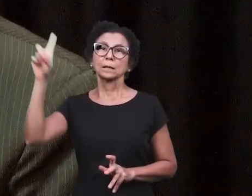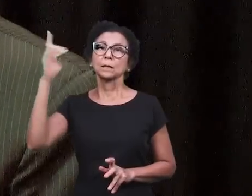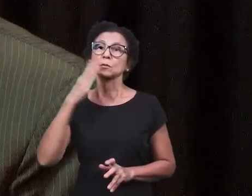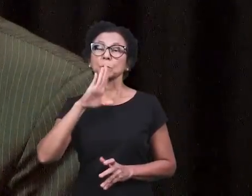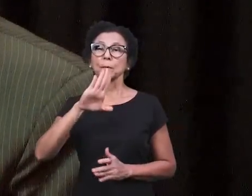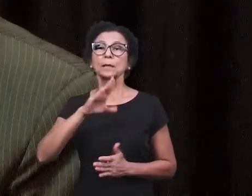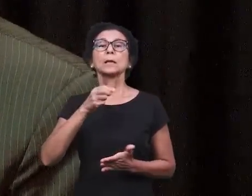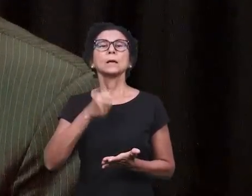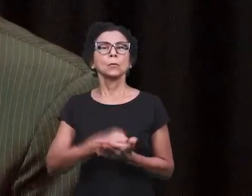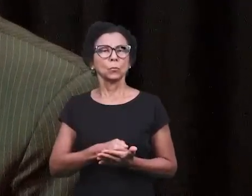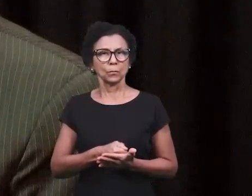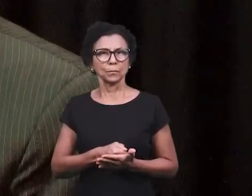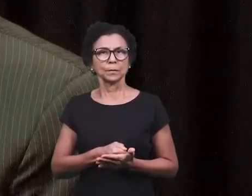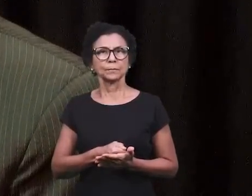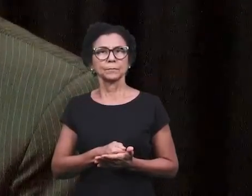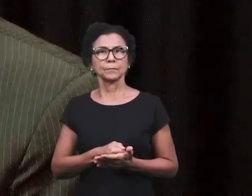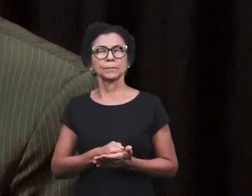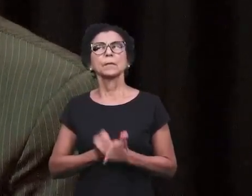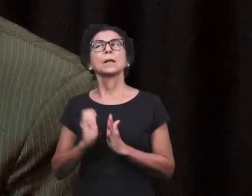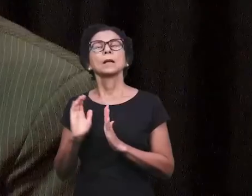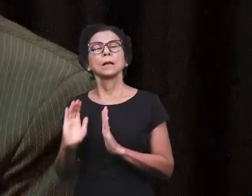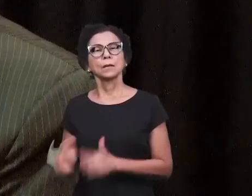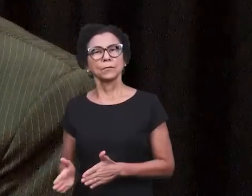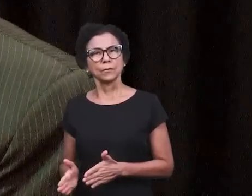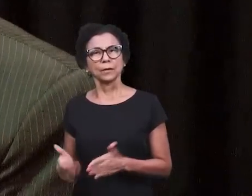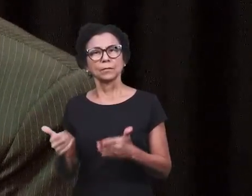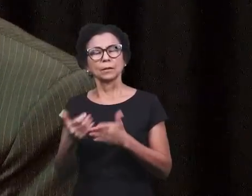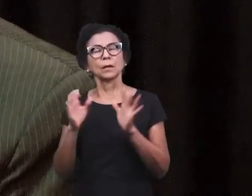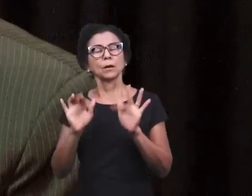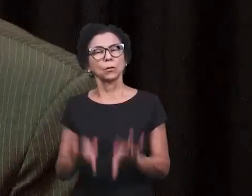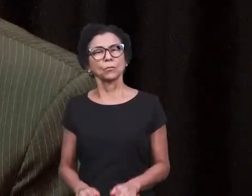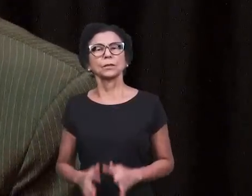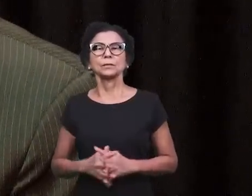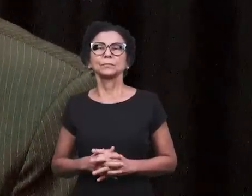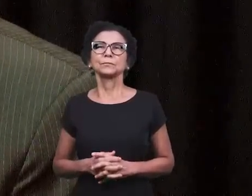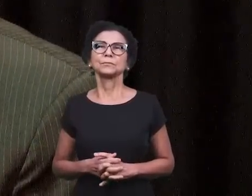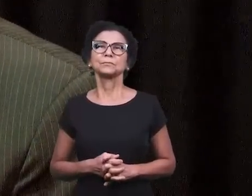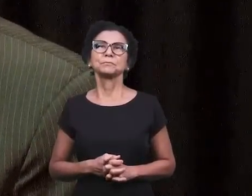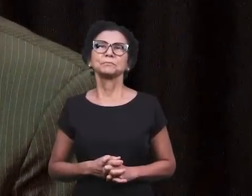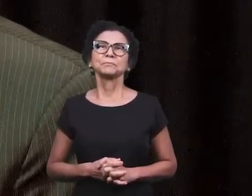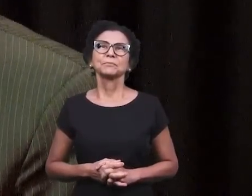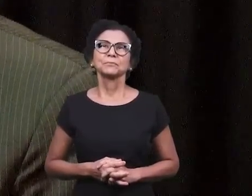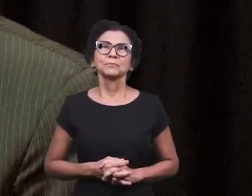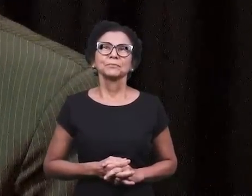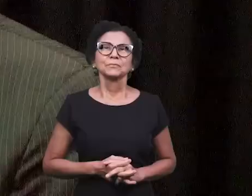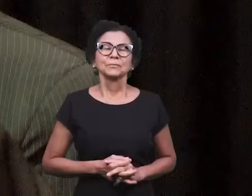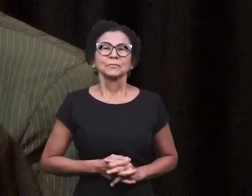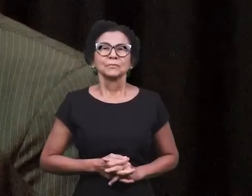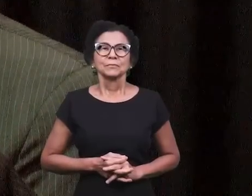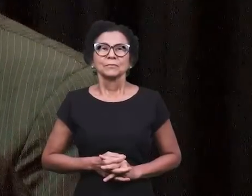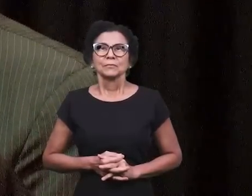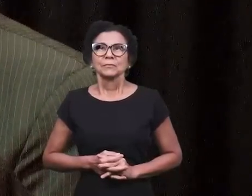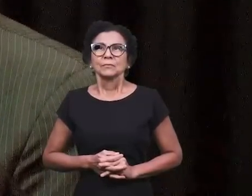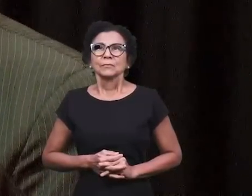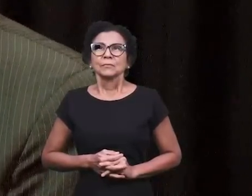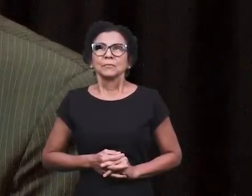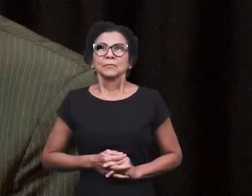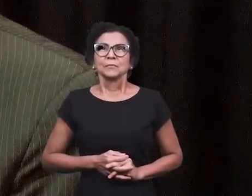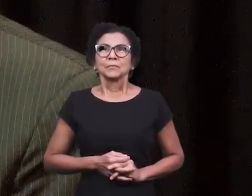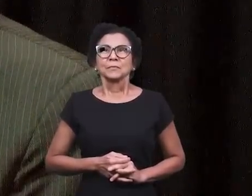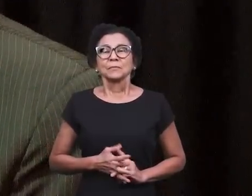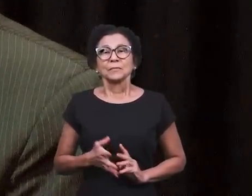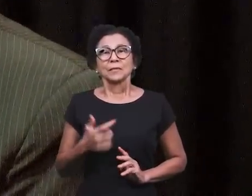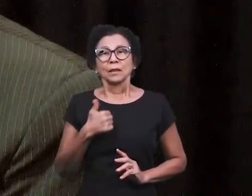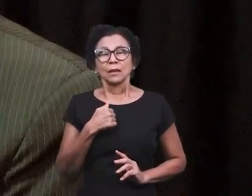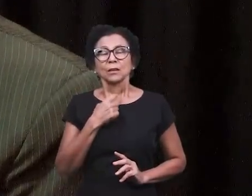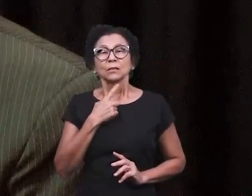fazer, ele fez, ele foi fiel, permaneceu fiel até o fim, e eu almejava ser